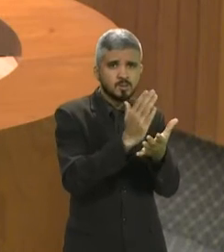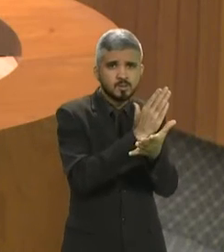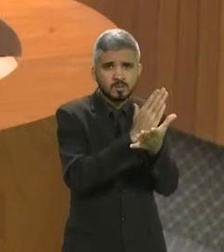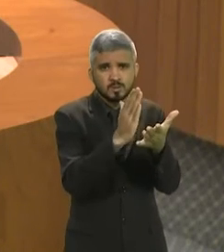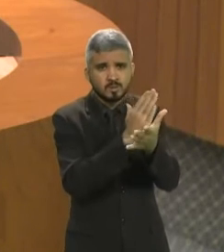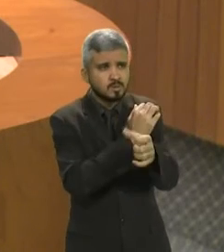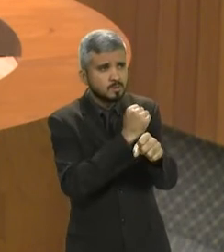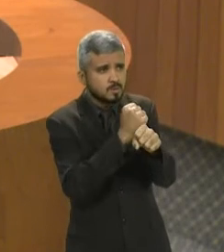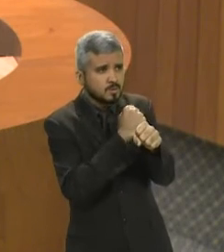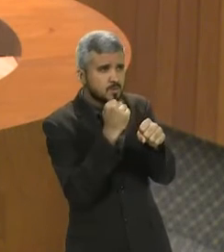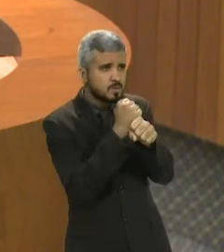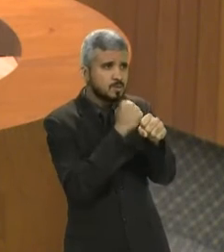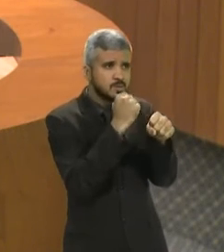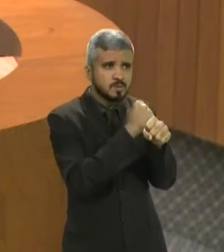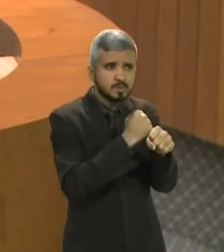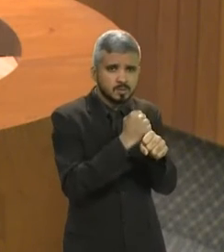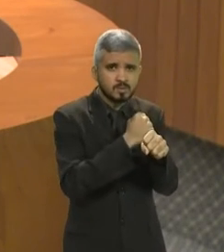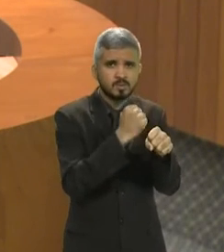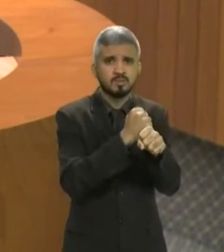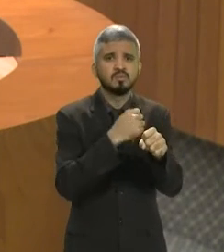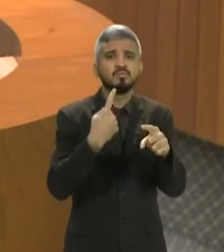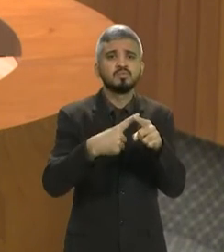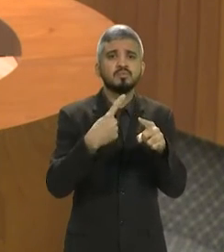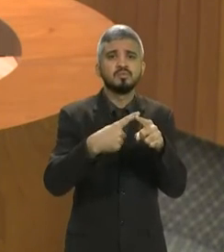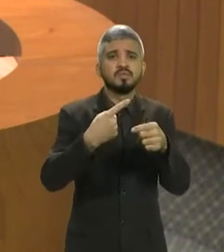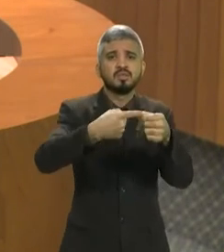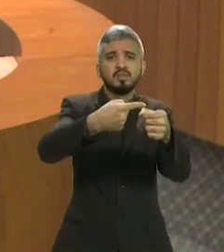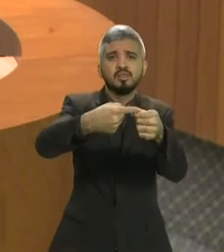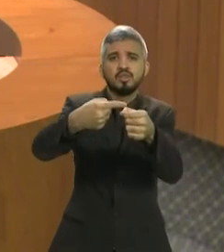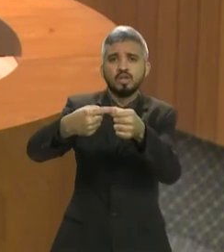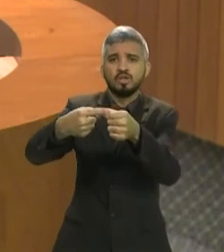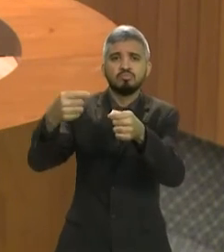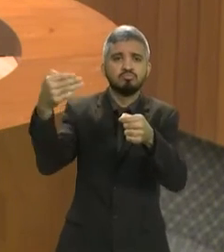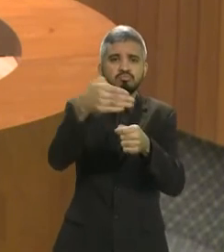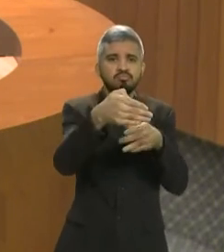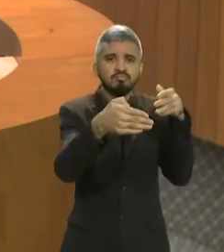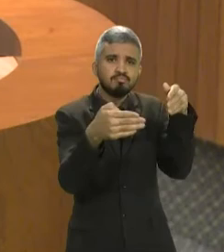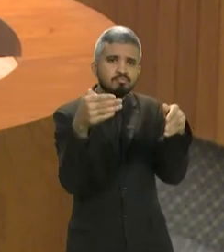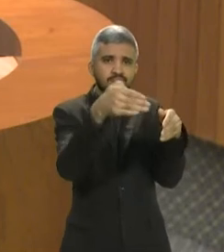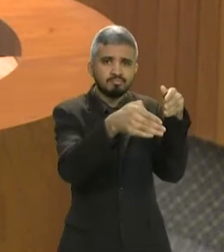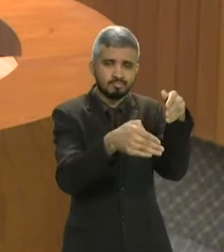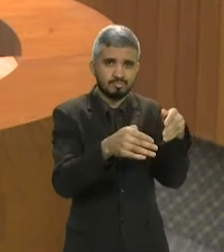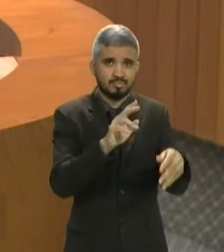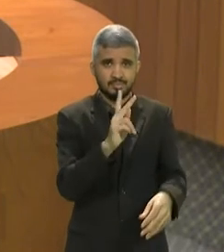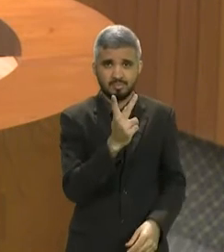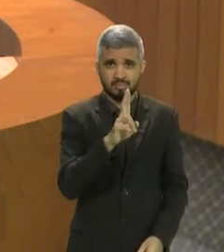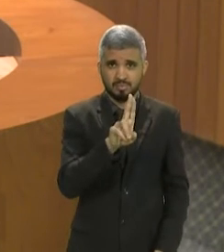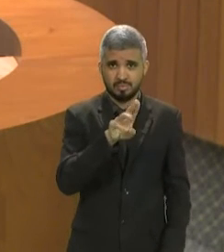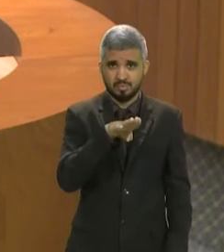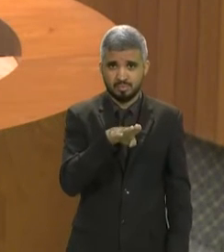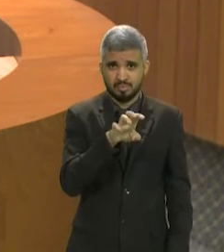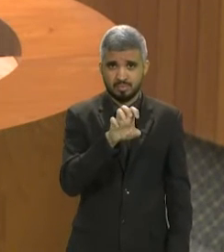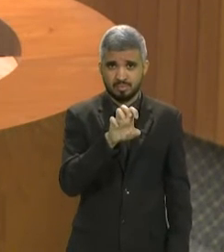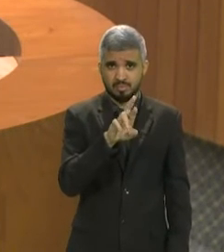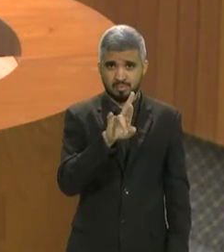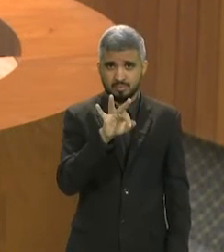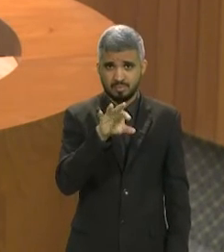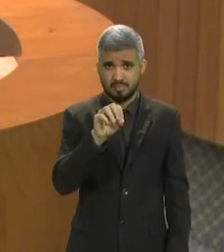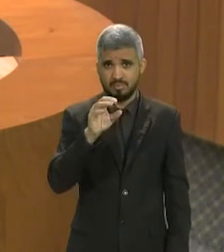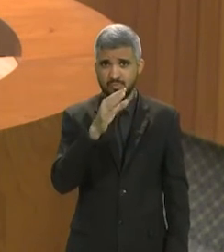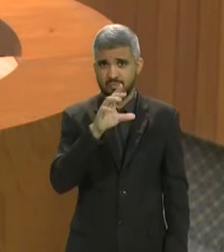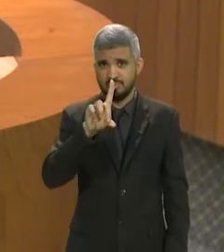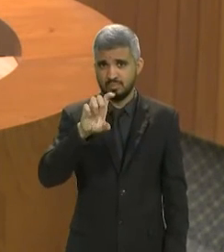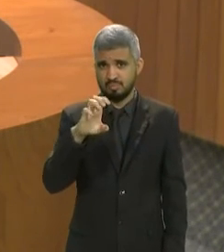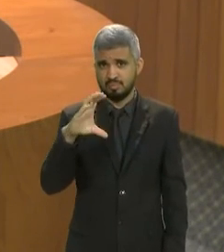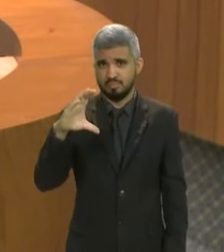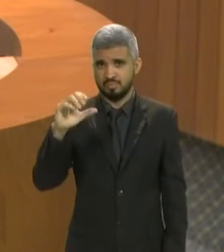vizinhas e de cidades vizinhas de Humberto de Campos. Por isso também eu quero que o governador seja sensível. E se não